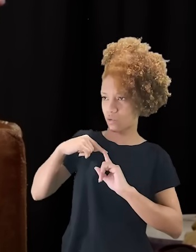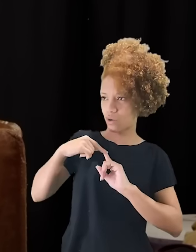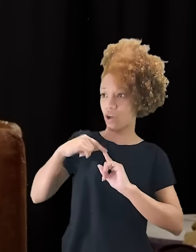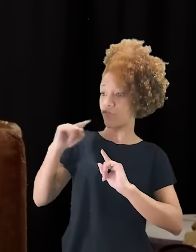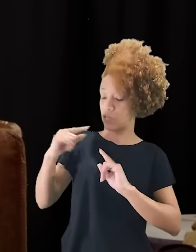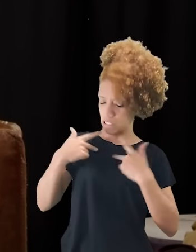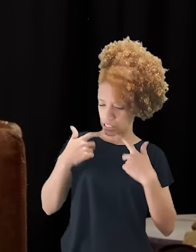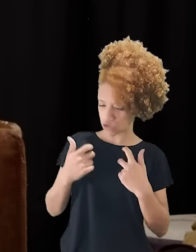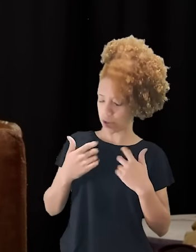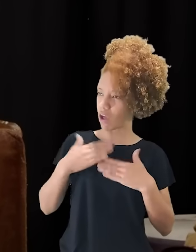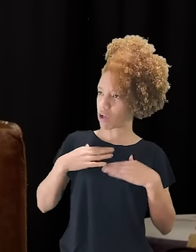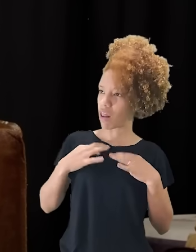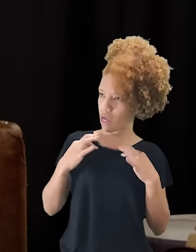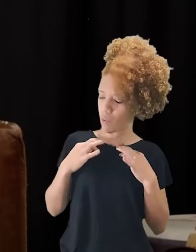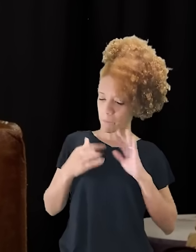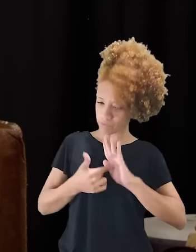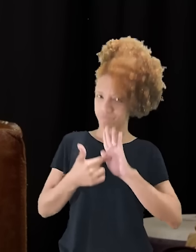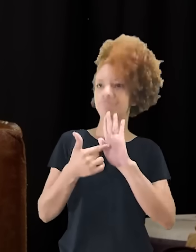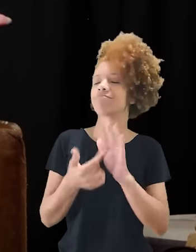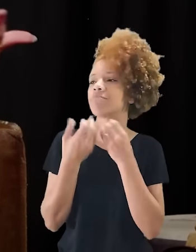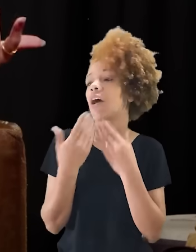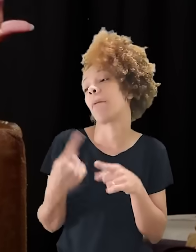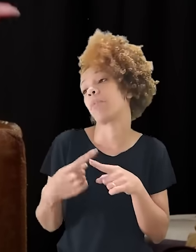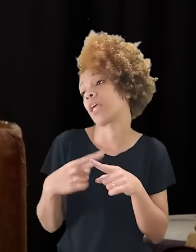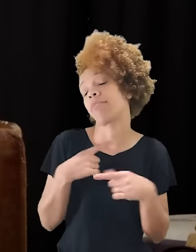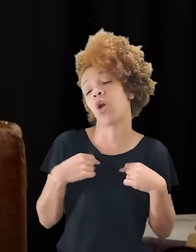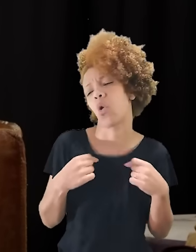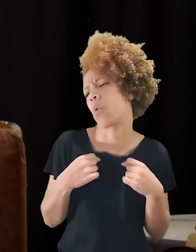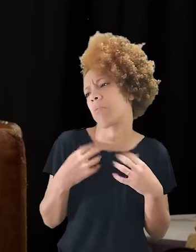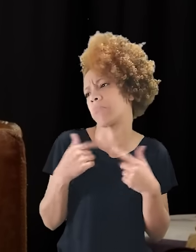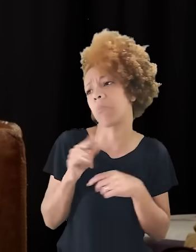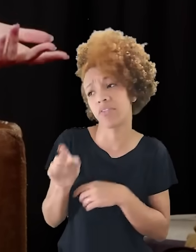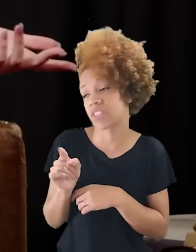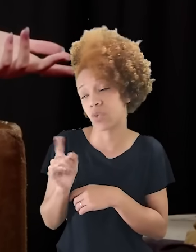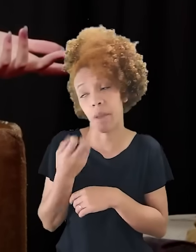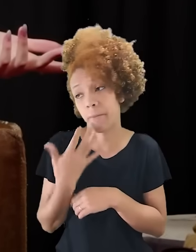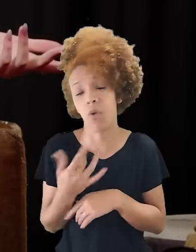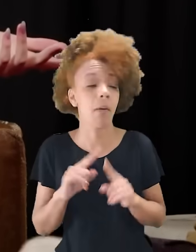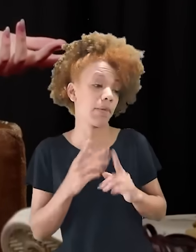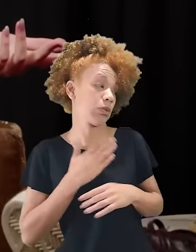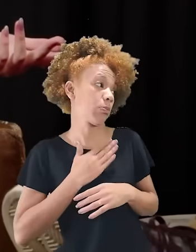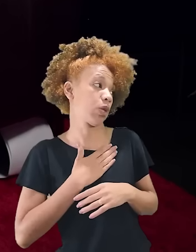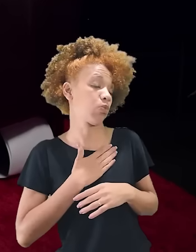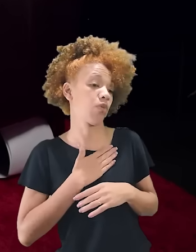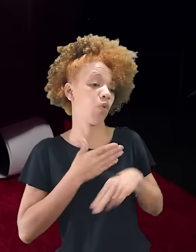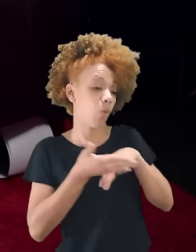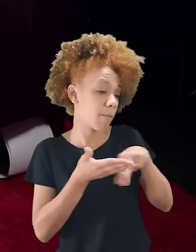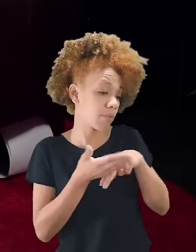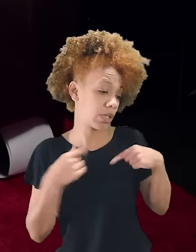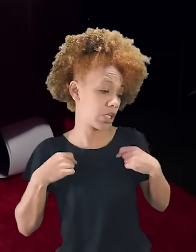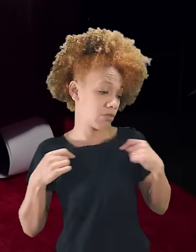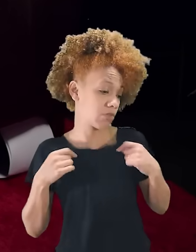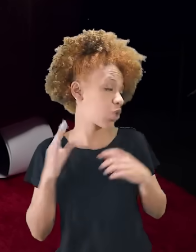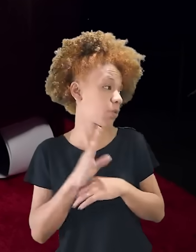assim você tem que se identificar com aquela roupa porque tem roupa que eu coloco que para você eu não vou est bem vestida não mas eu me identifico com